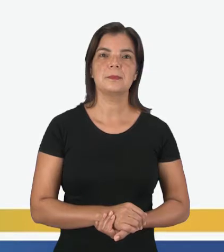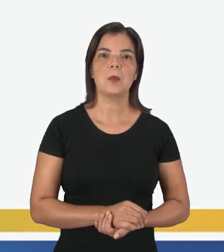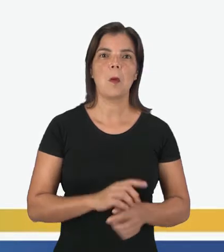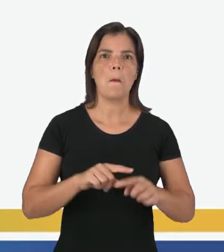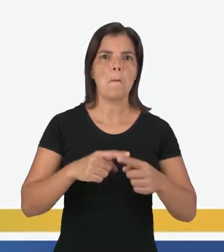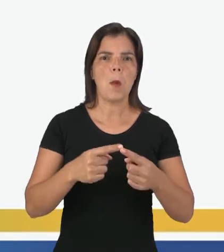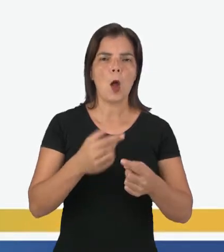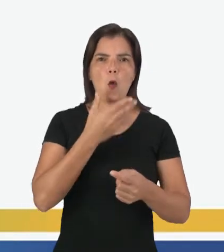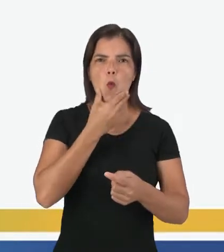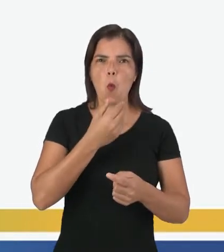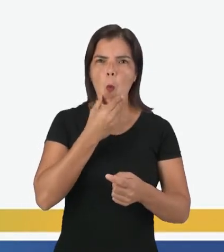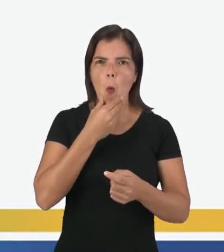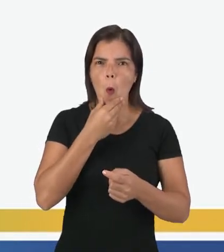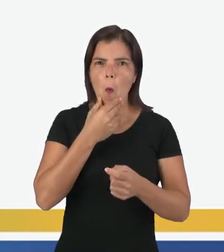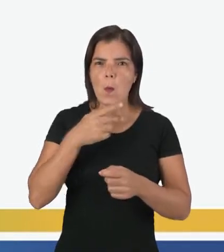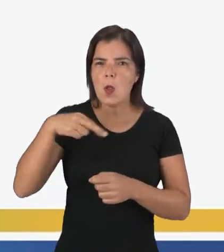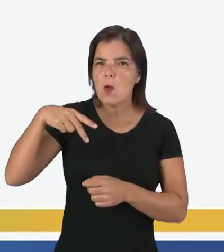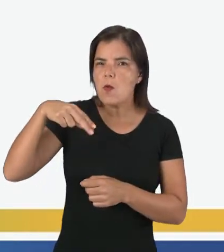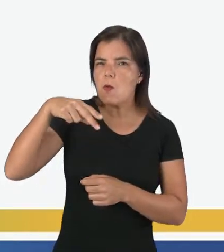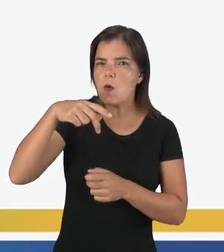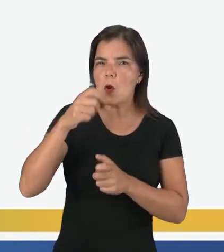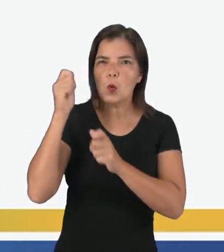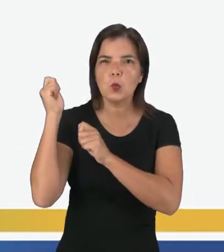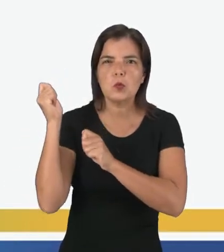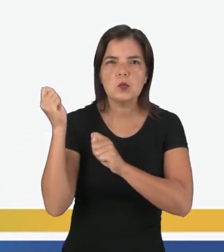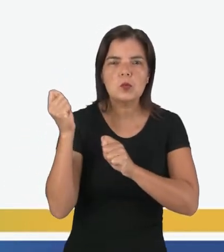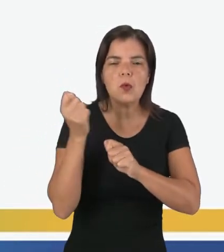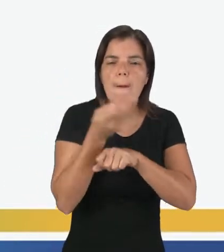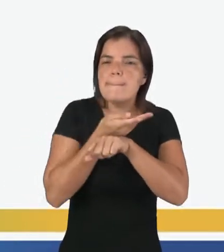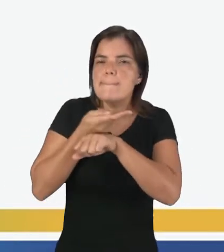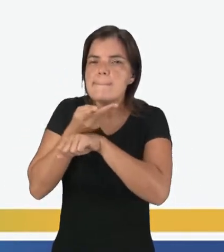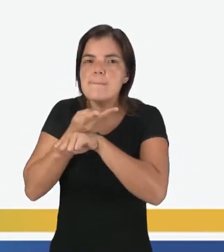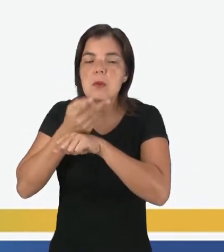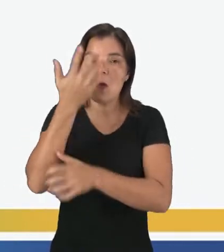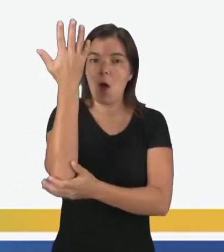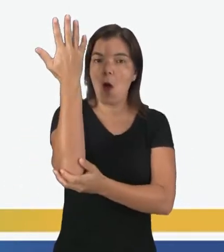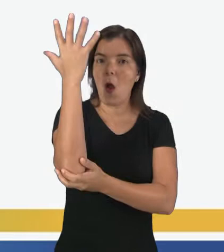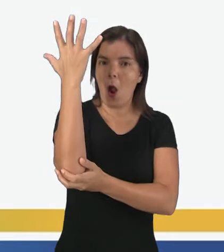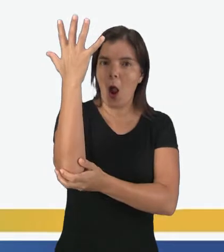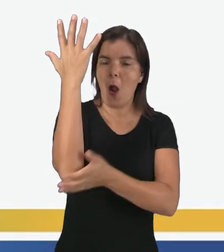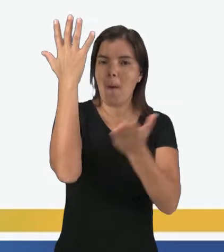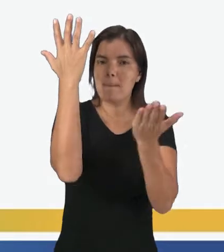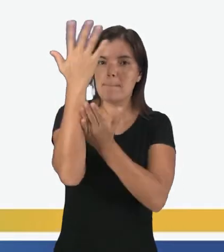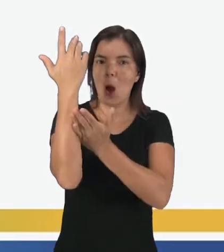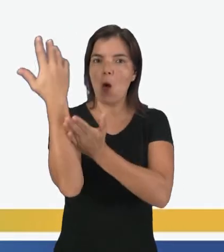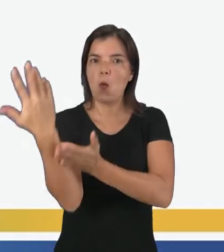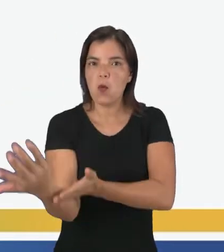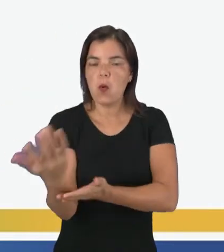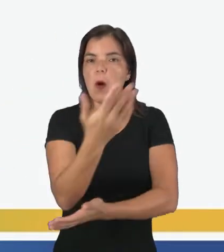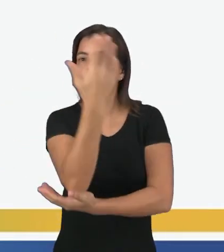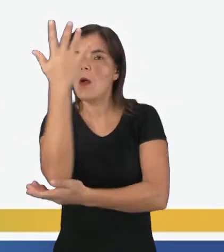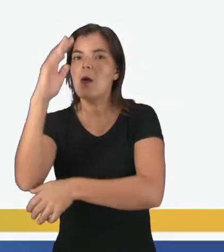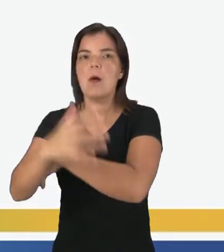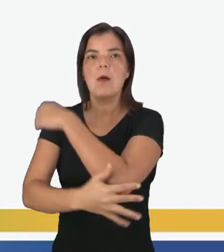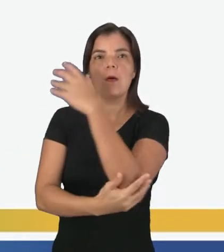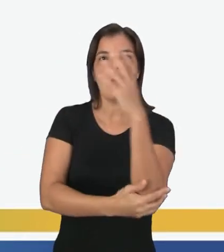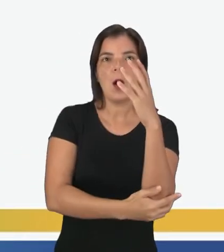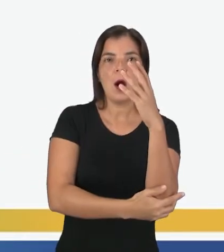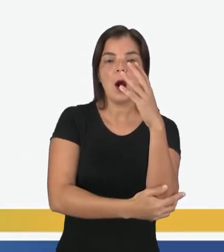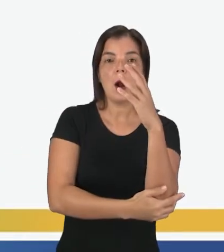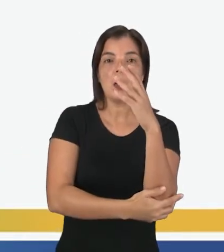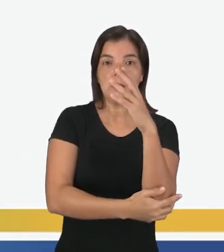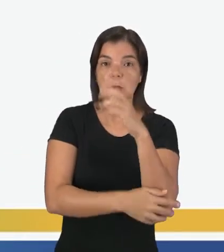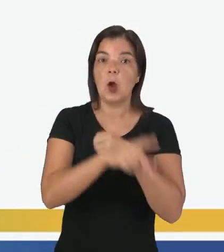Mas quando o lenhador começa a andar com um machado, procurando uma árvore para derrubar na floresta,